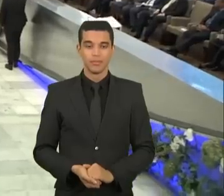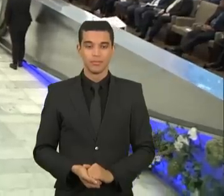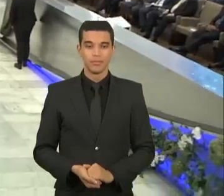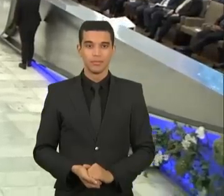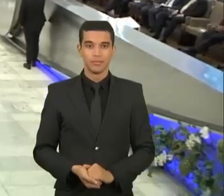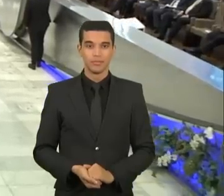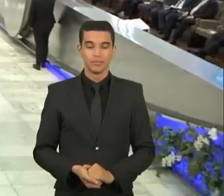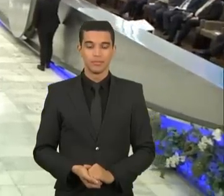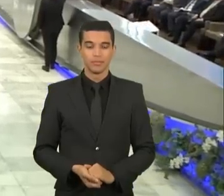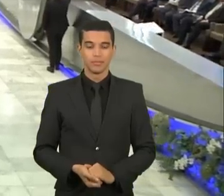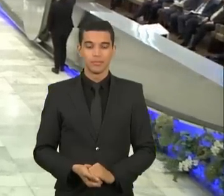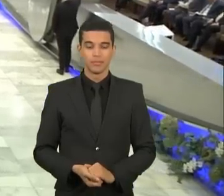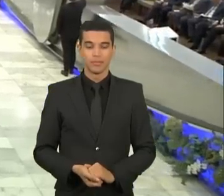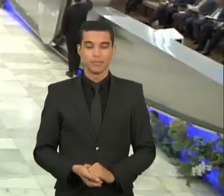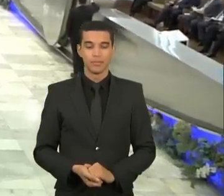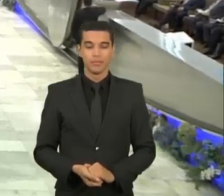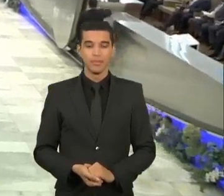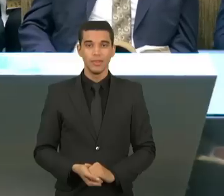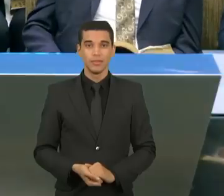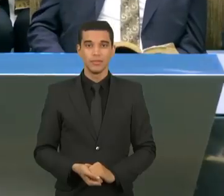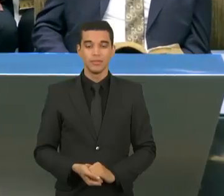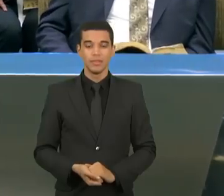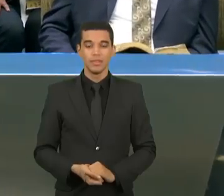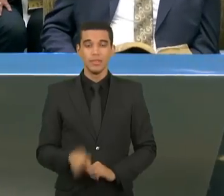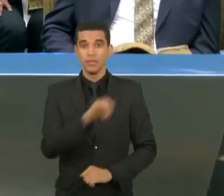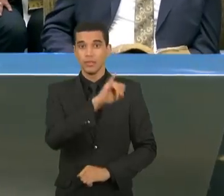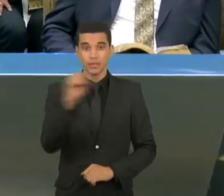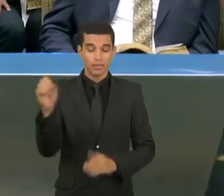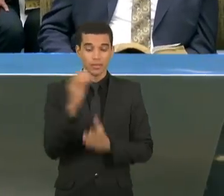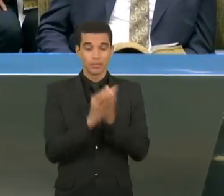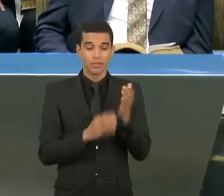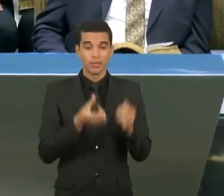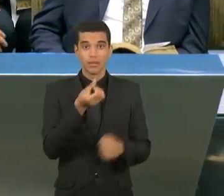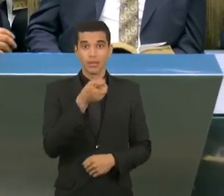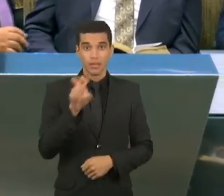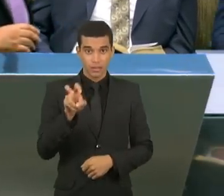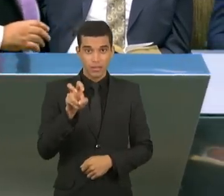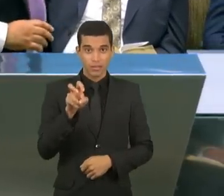Isaías, você está admirado com 65 anos? Escute, eu vou terminar agora.